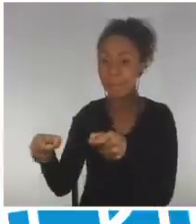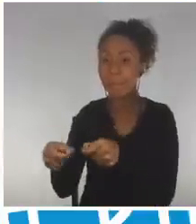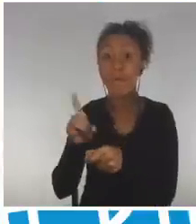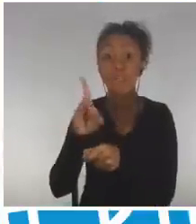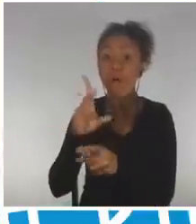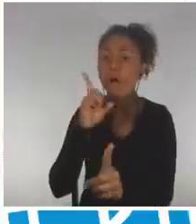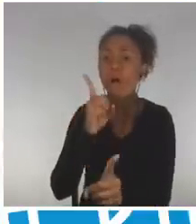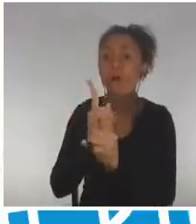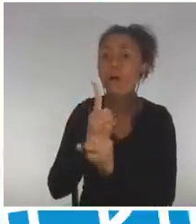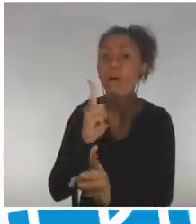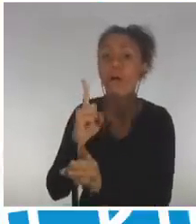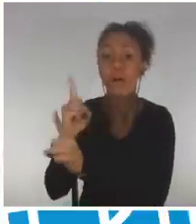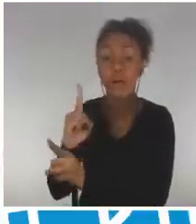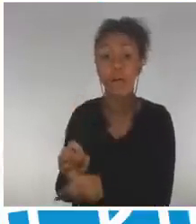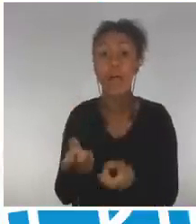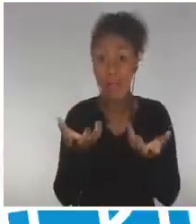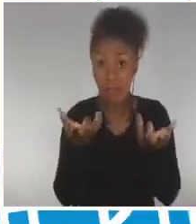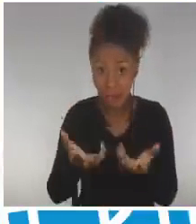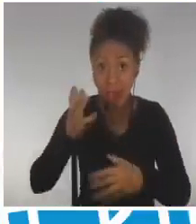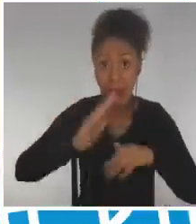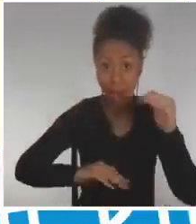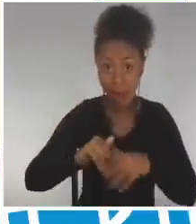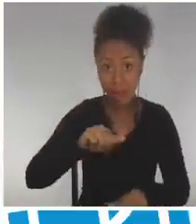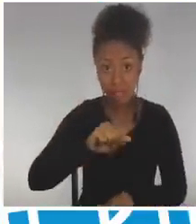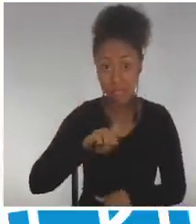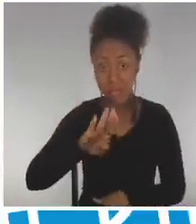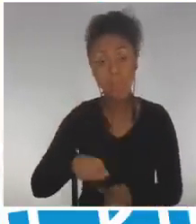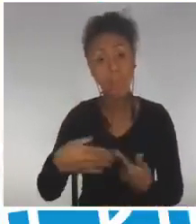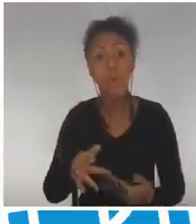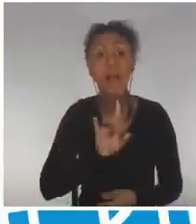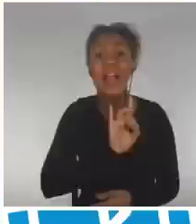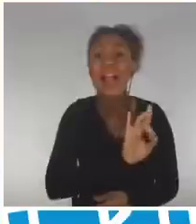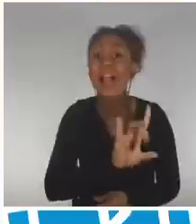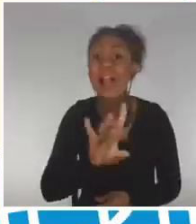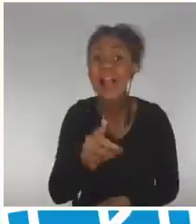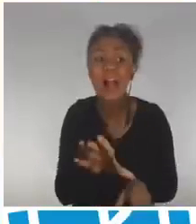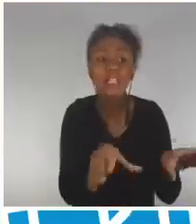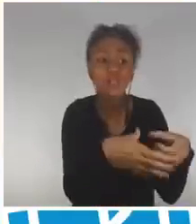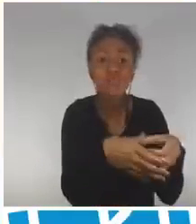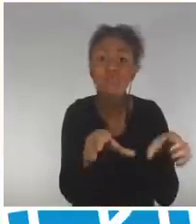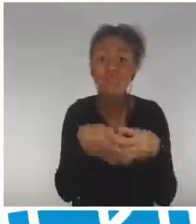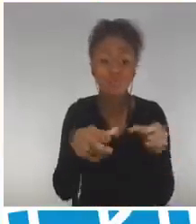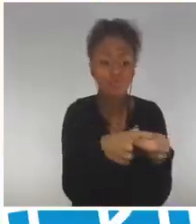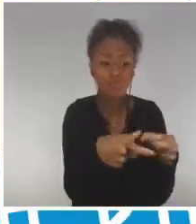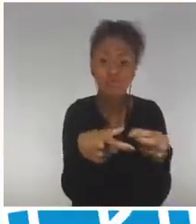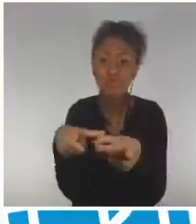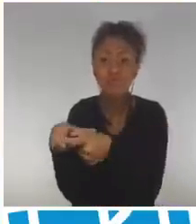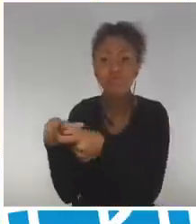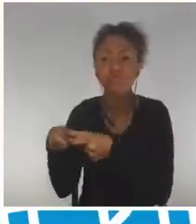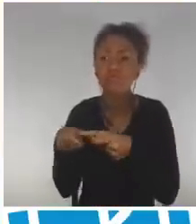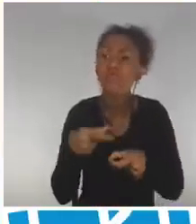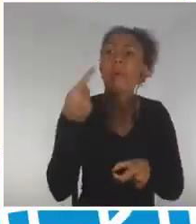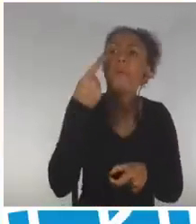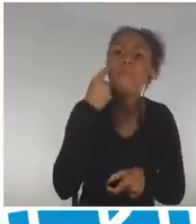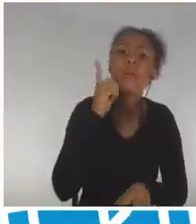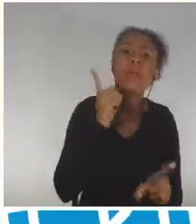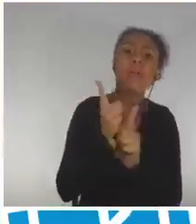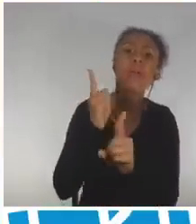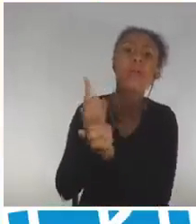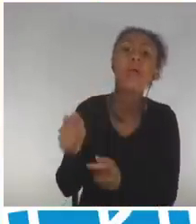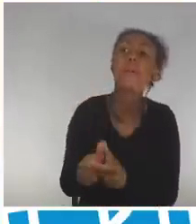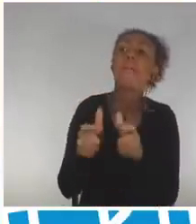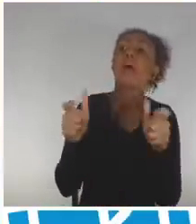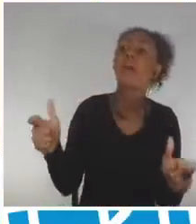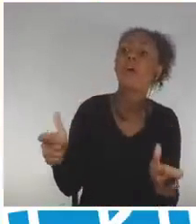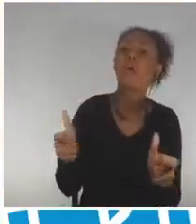fazer, vamos fazer, então, de cada turma, de cada criança, um diagnóstico das perdas. Para quê? para a gente saber de que